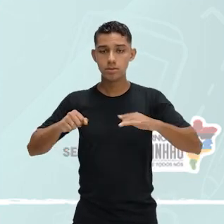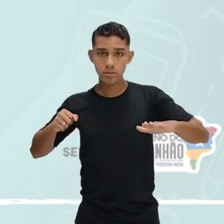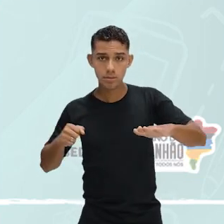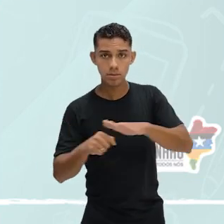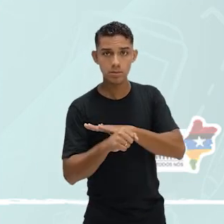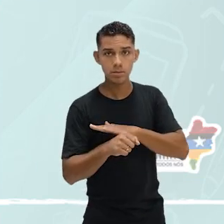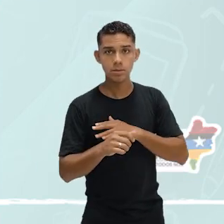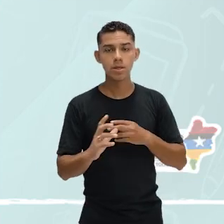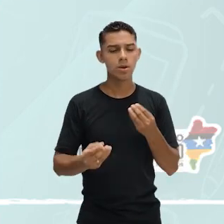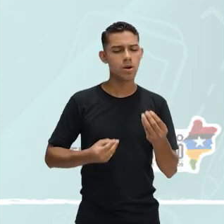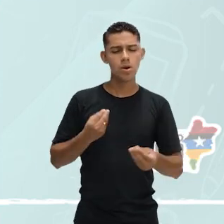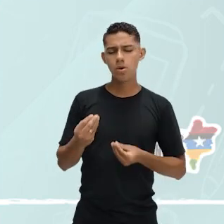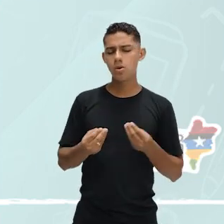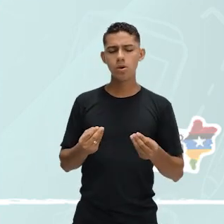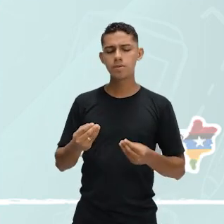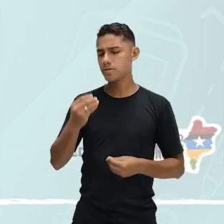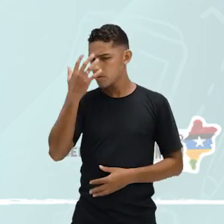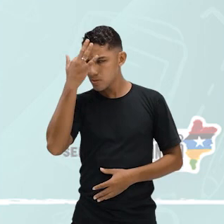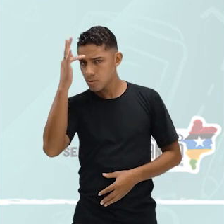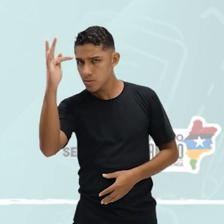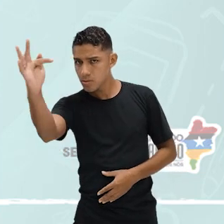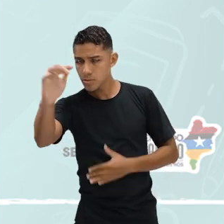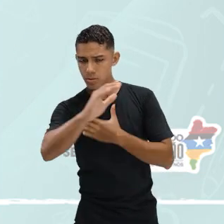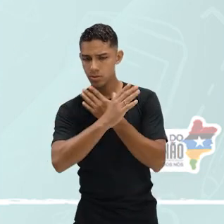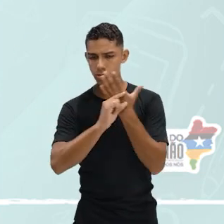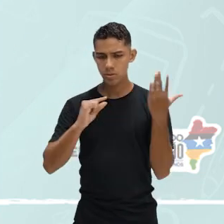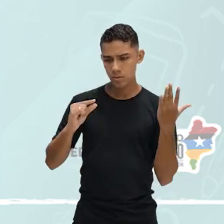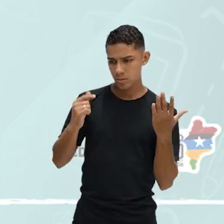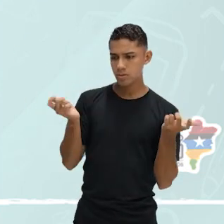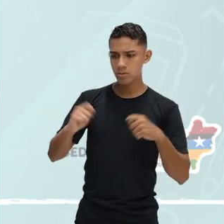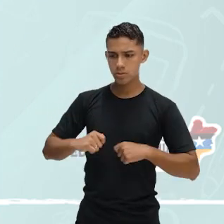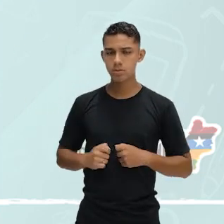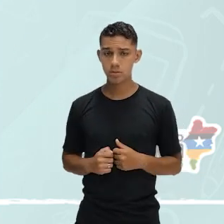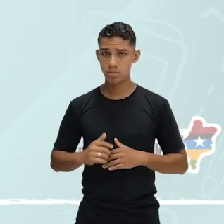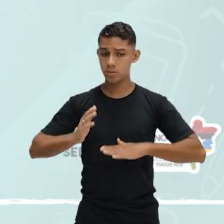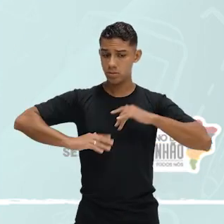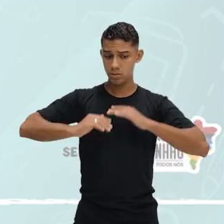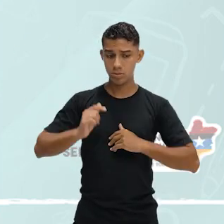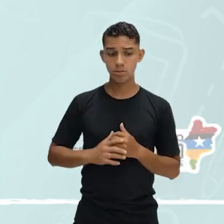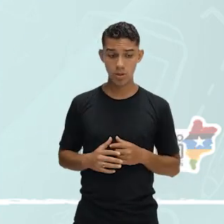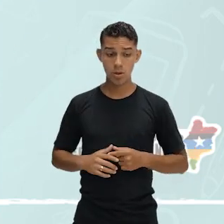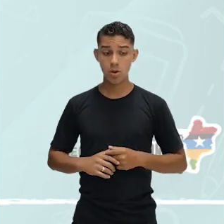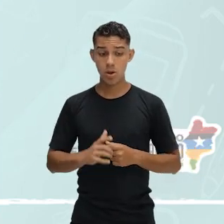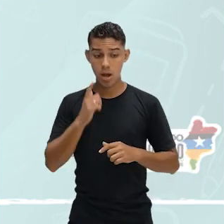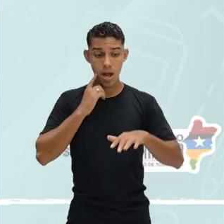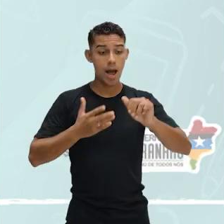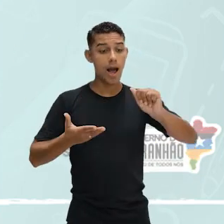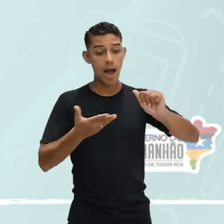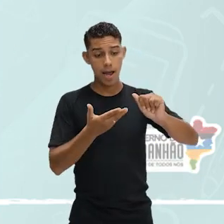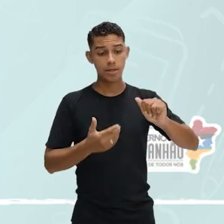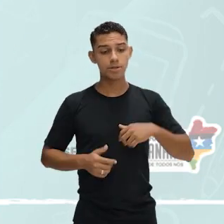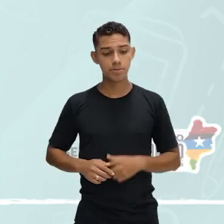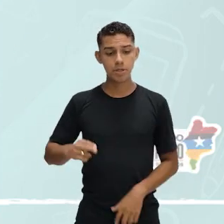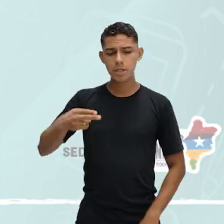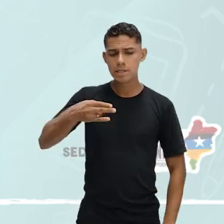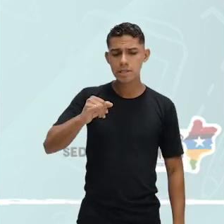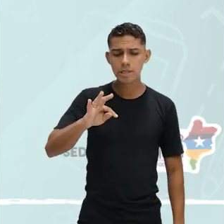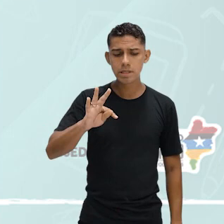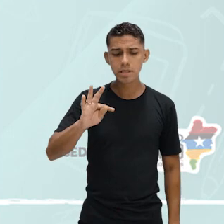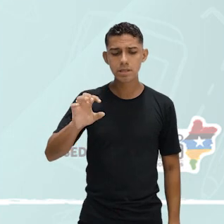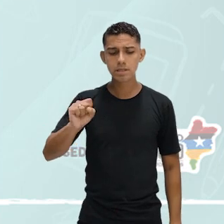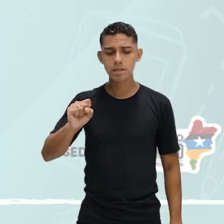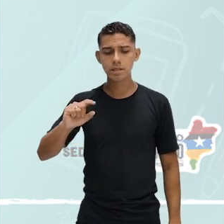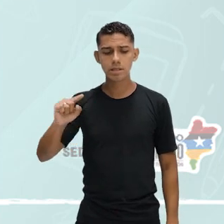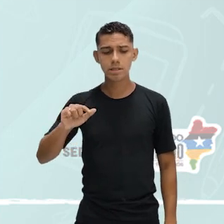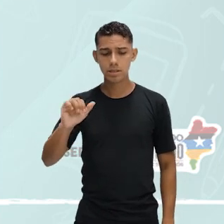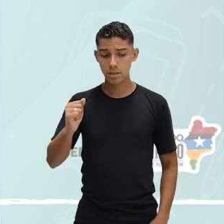tenho filósofos aqui contratualistas? Vamos lá. Nietzsche, já começou errado. Horkheim, indústria